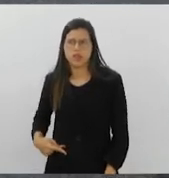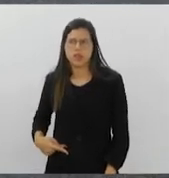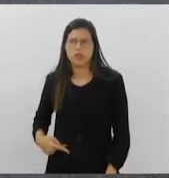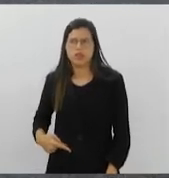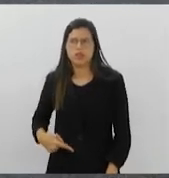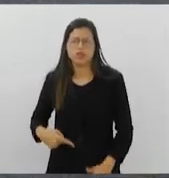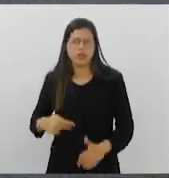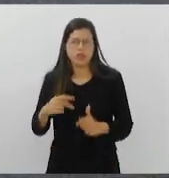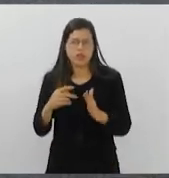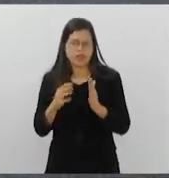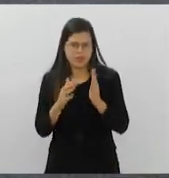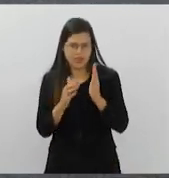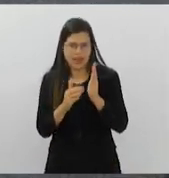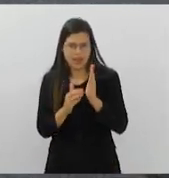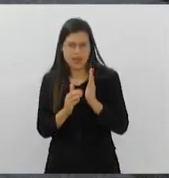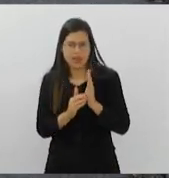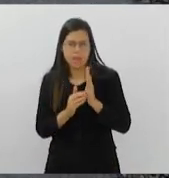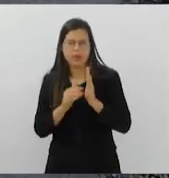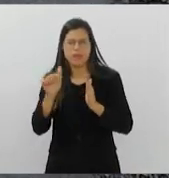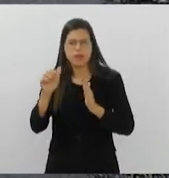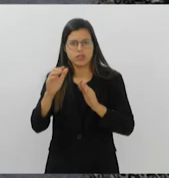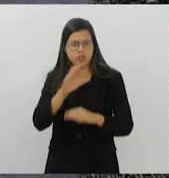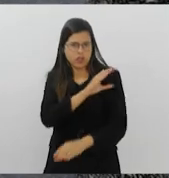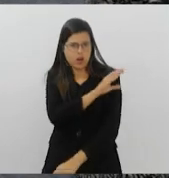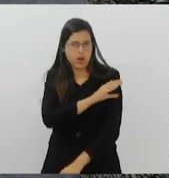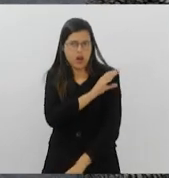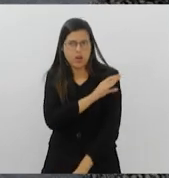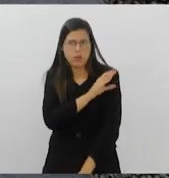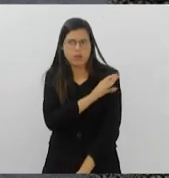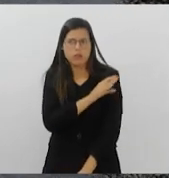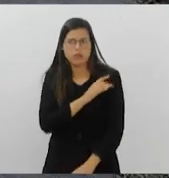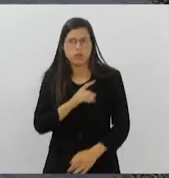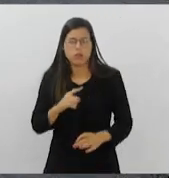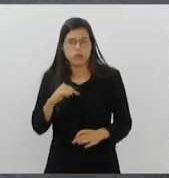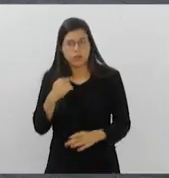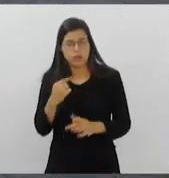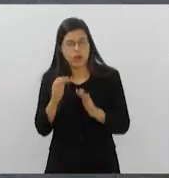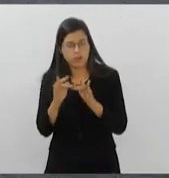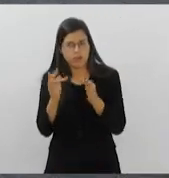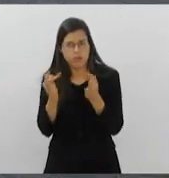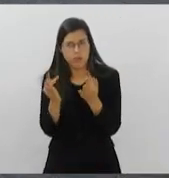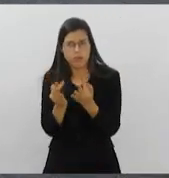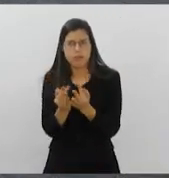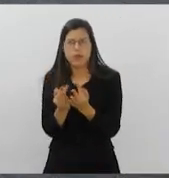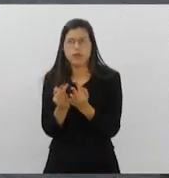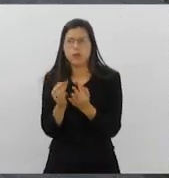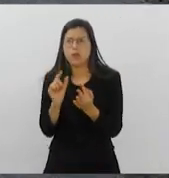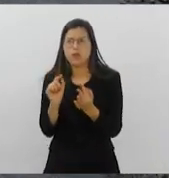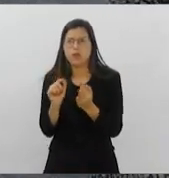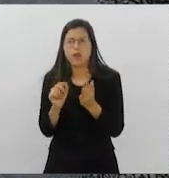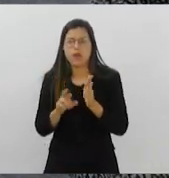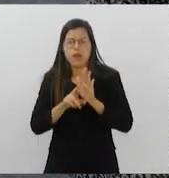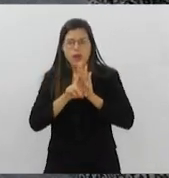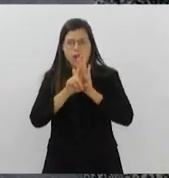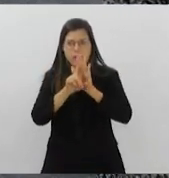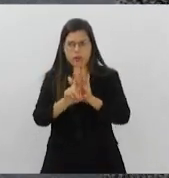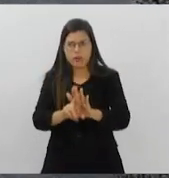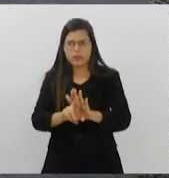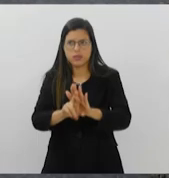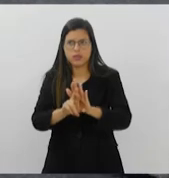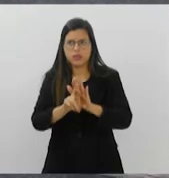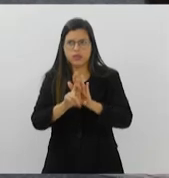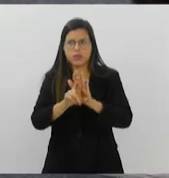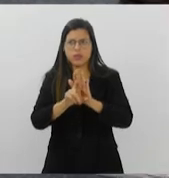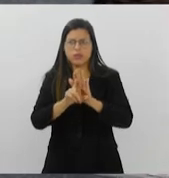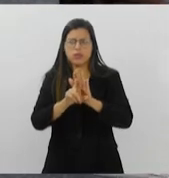Municipal de Campos, mas a trajetória da família foi forjada justamente na representação das categorias, e nesse